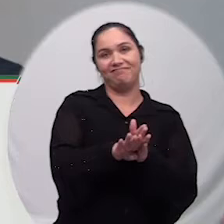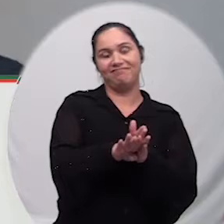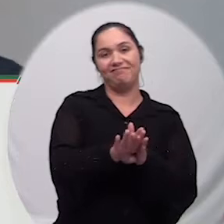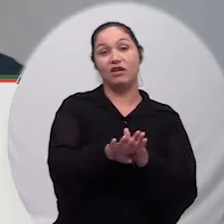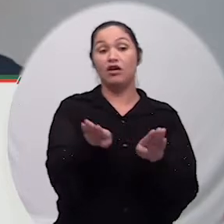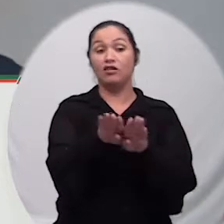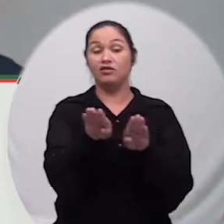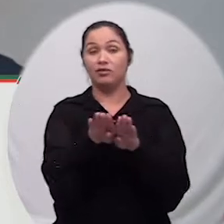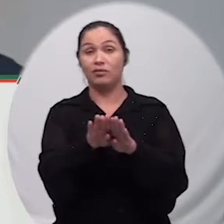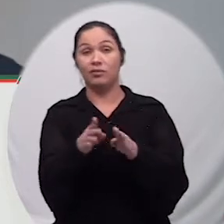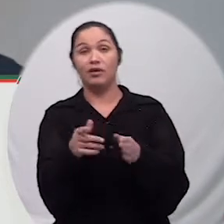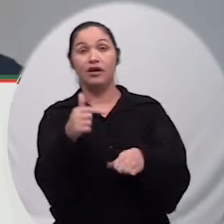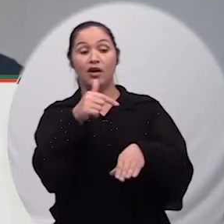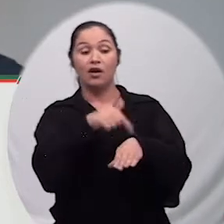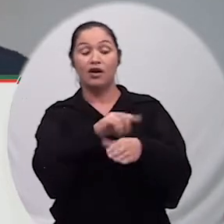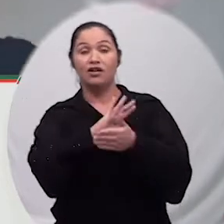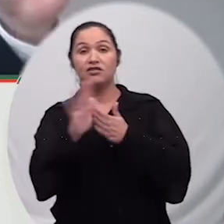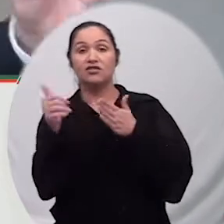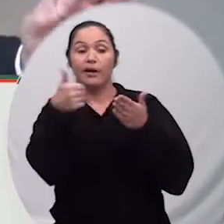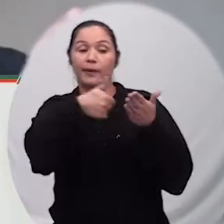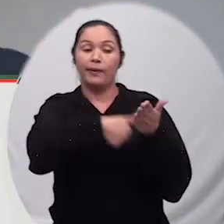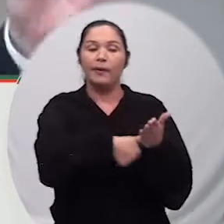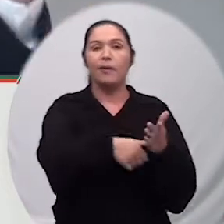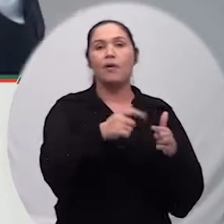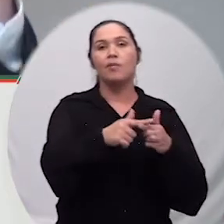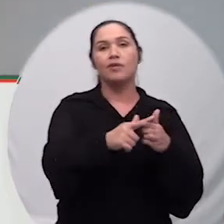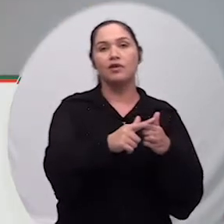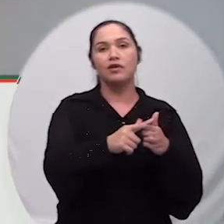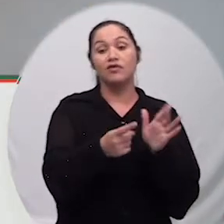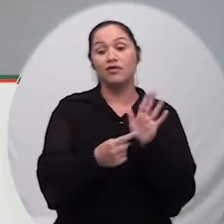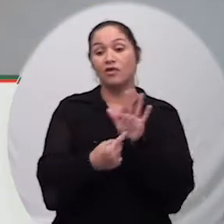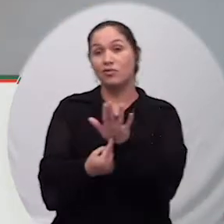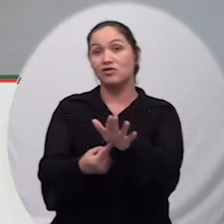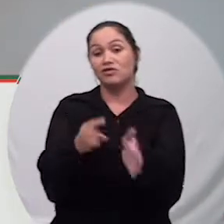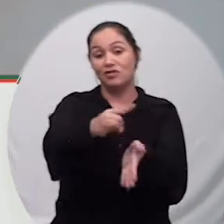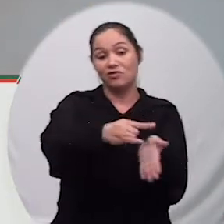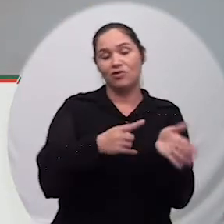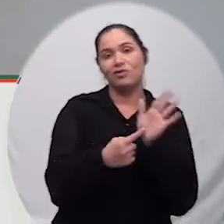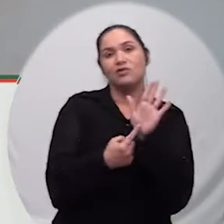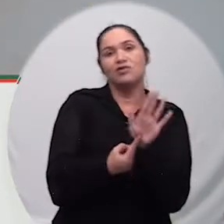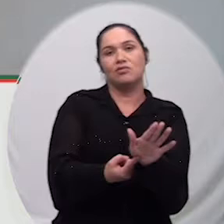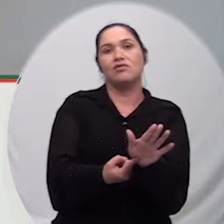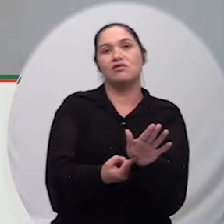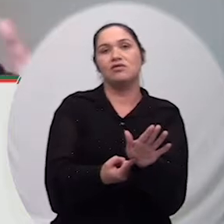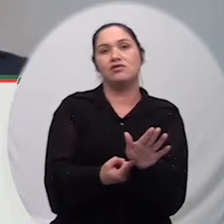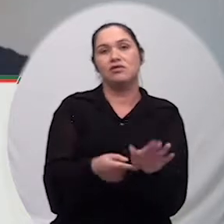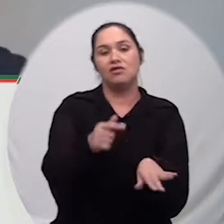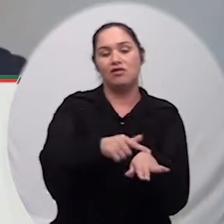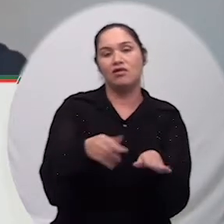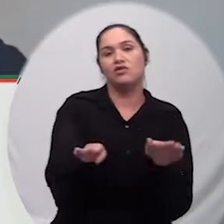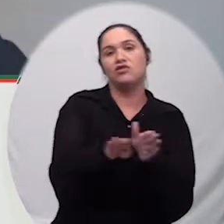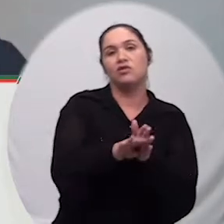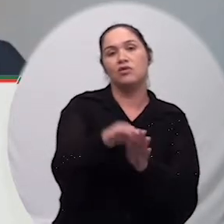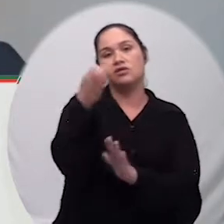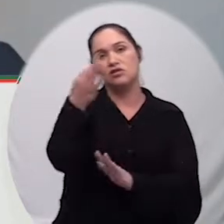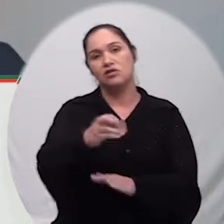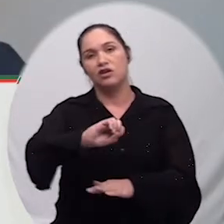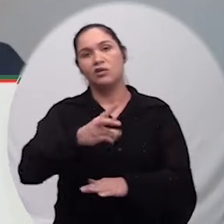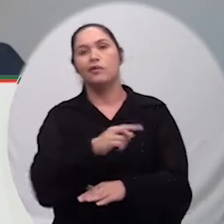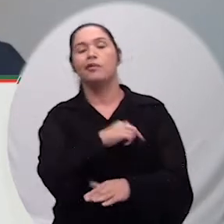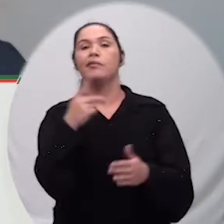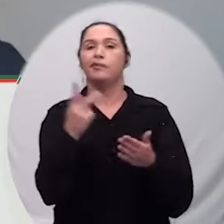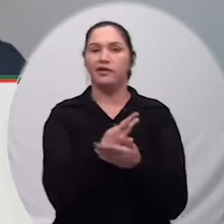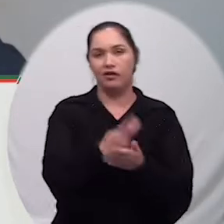realmente o probatório, o ponto principal que é a assiduidade, a pontualidade, né? Então, nesse ponto, para essa